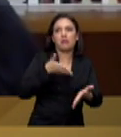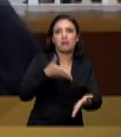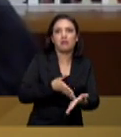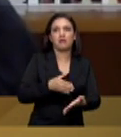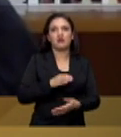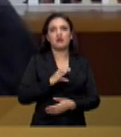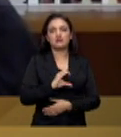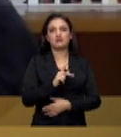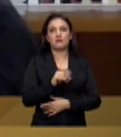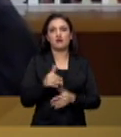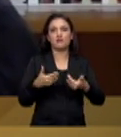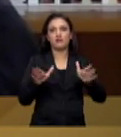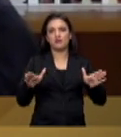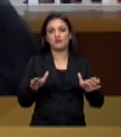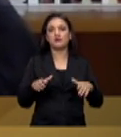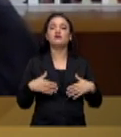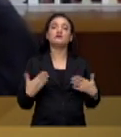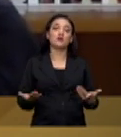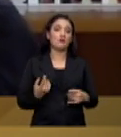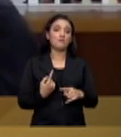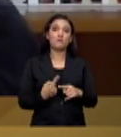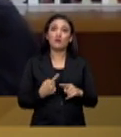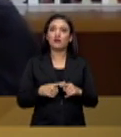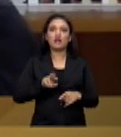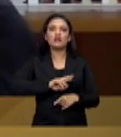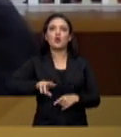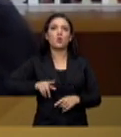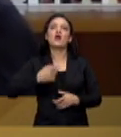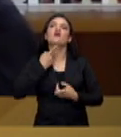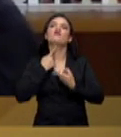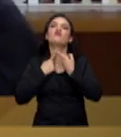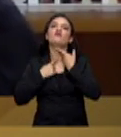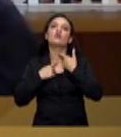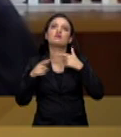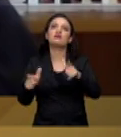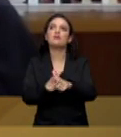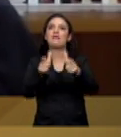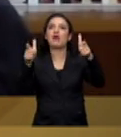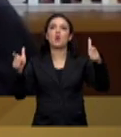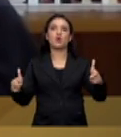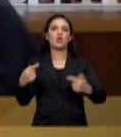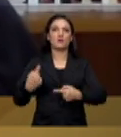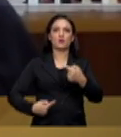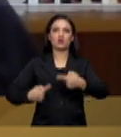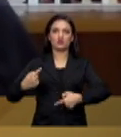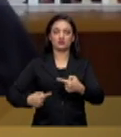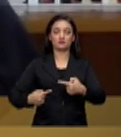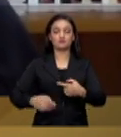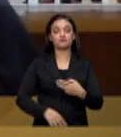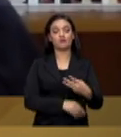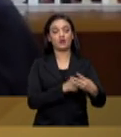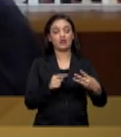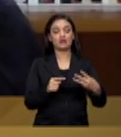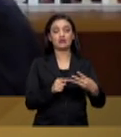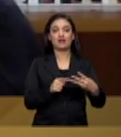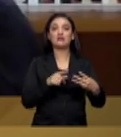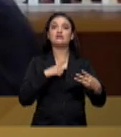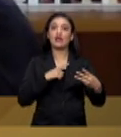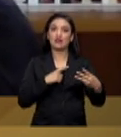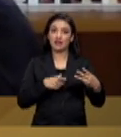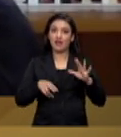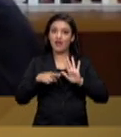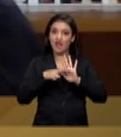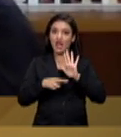elas não podem depender da vontade das maiorias políticas. Três, são três os requisitos para que se